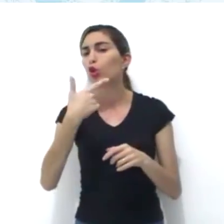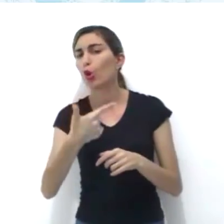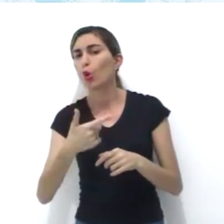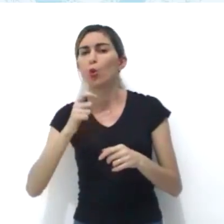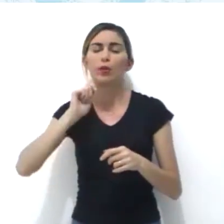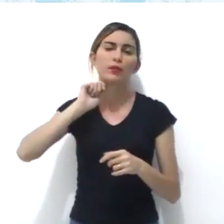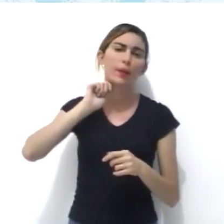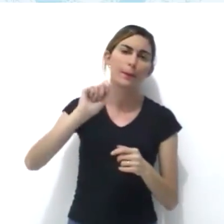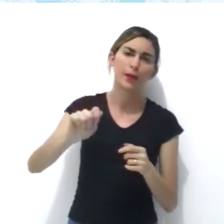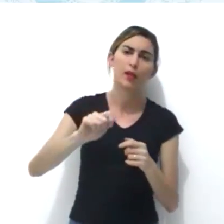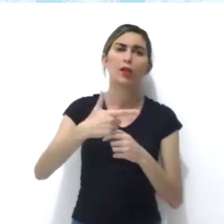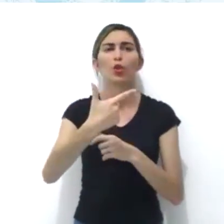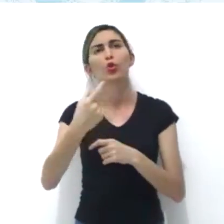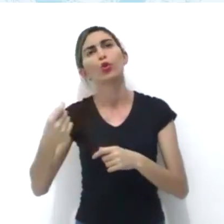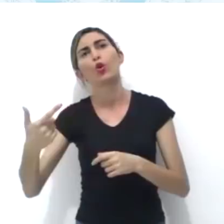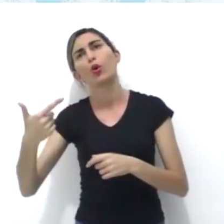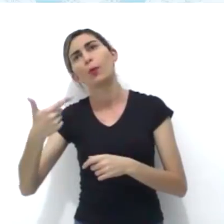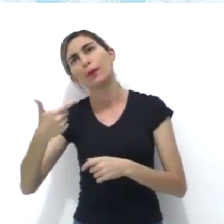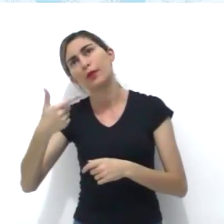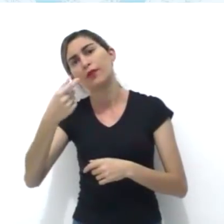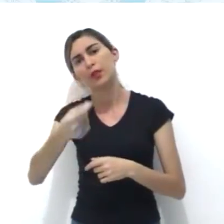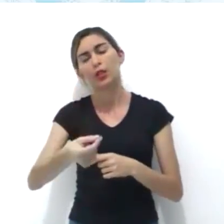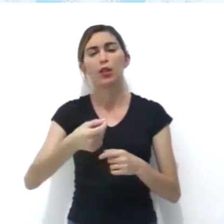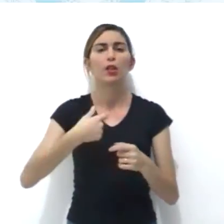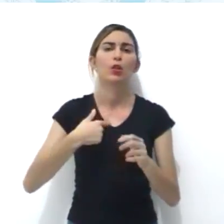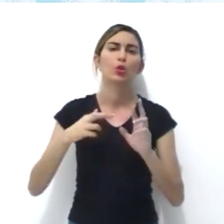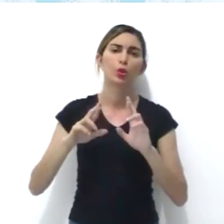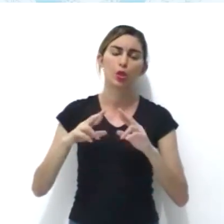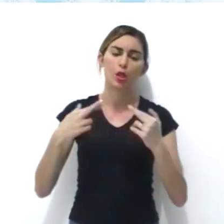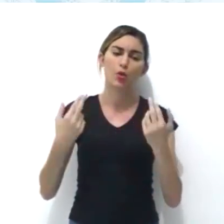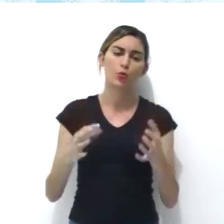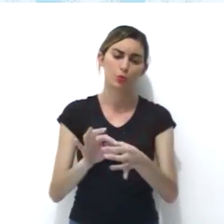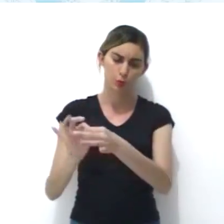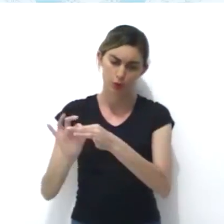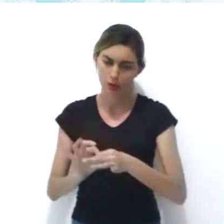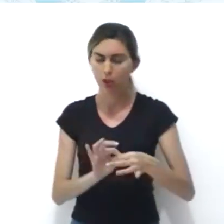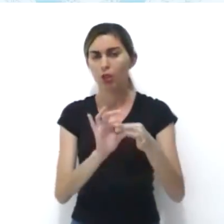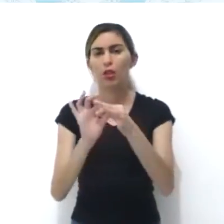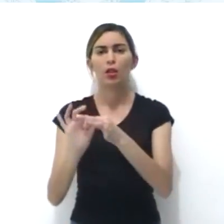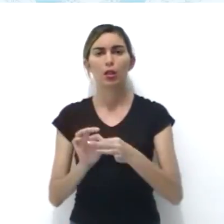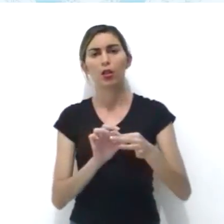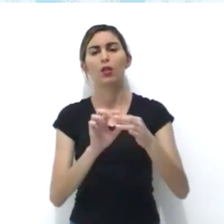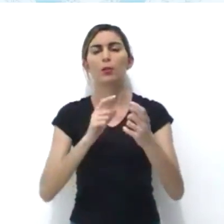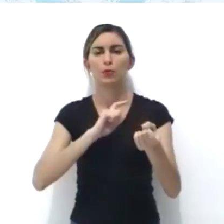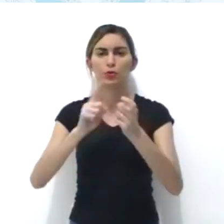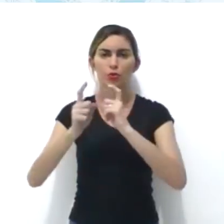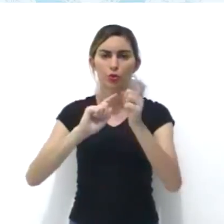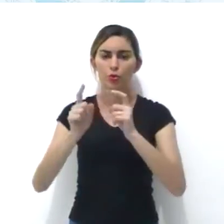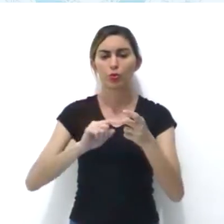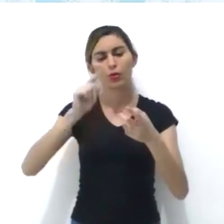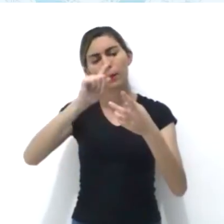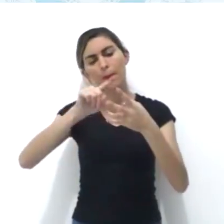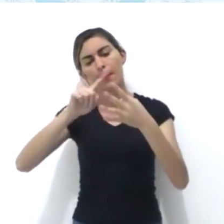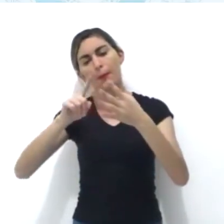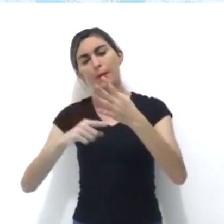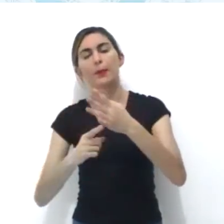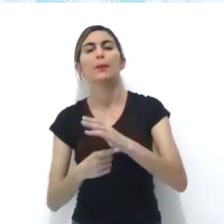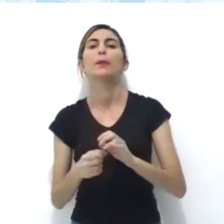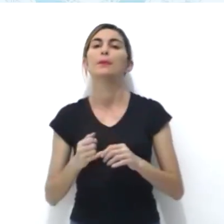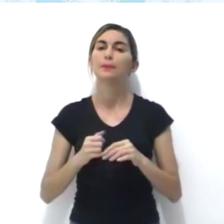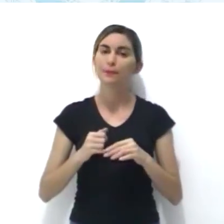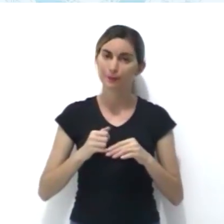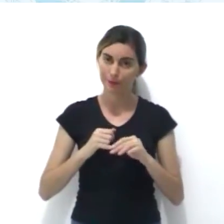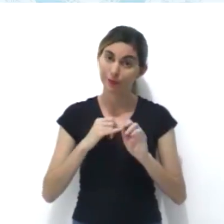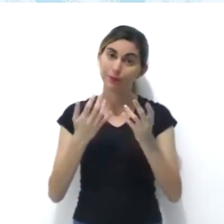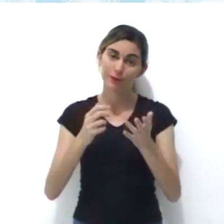dia 2 de abril de 2020, nos reunimos para discutir esses pontos. Isso é